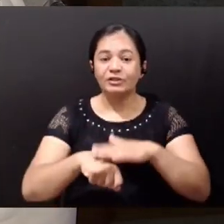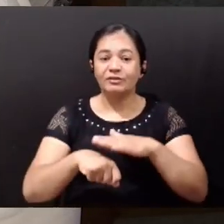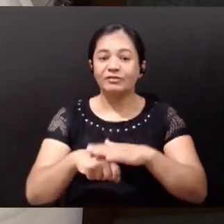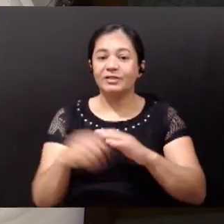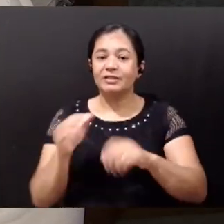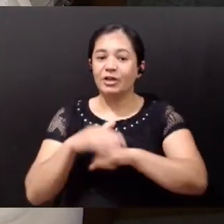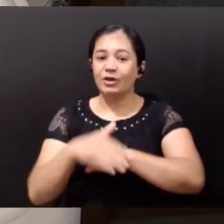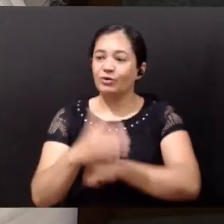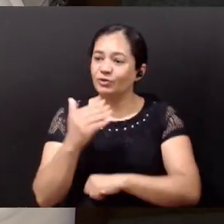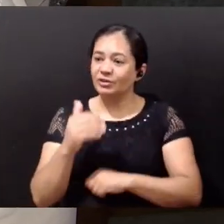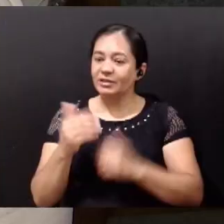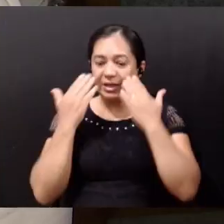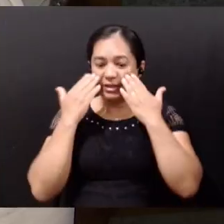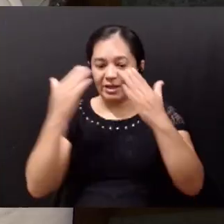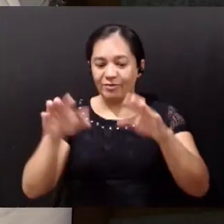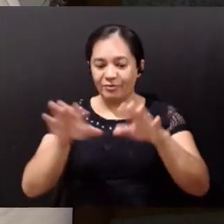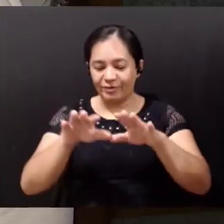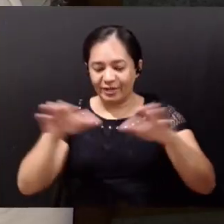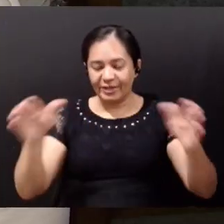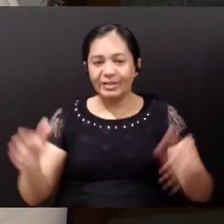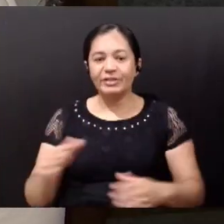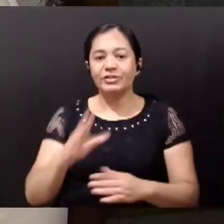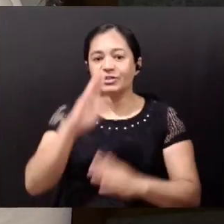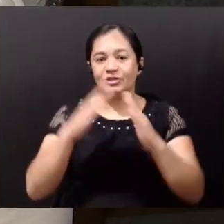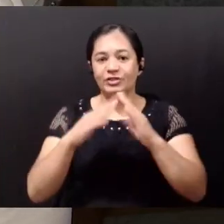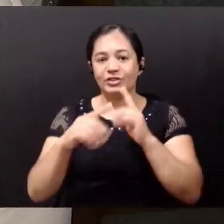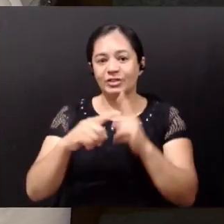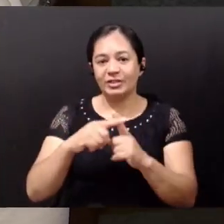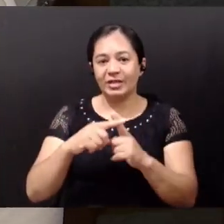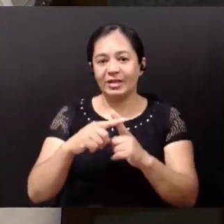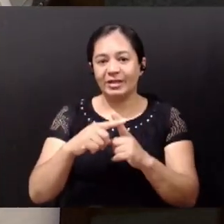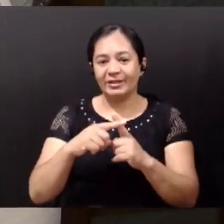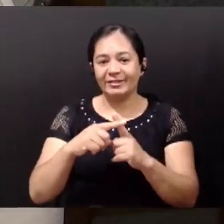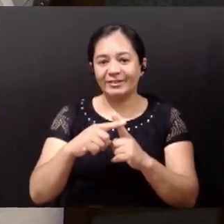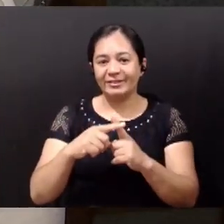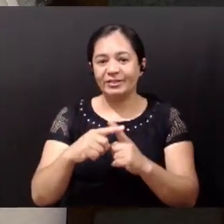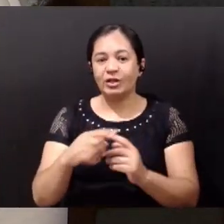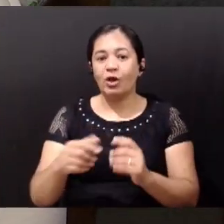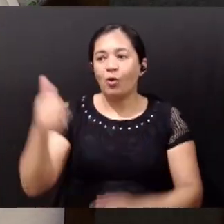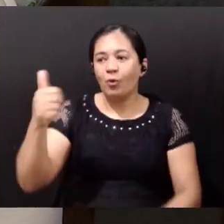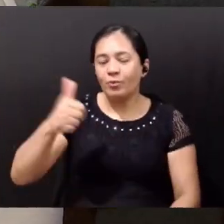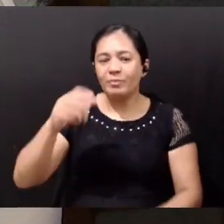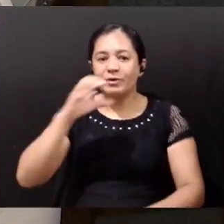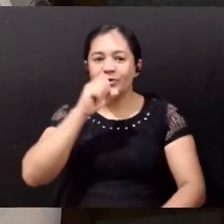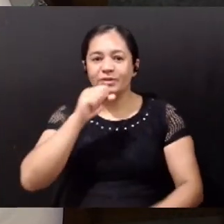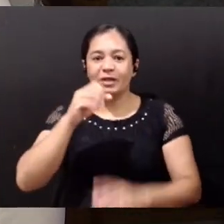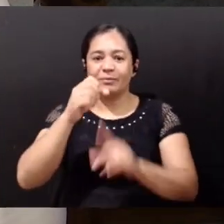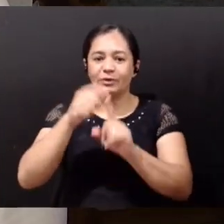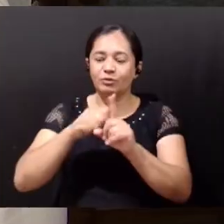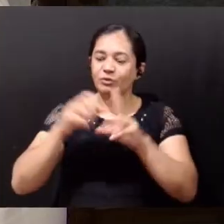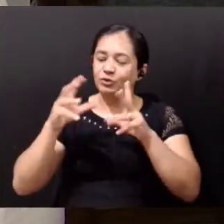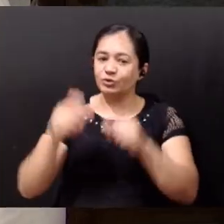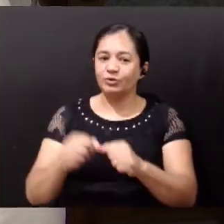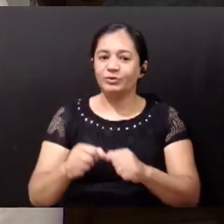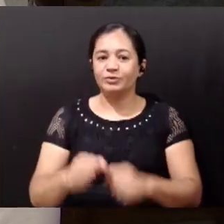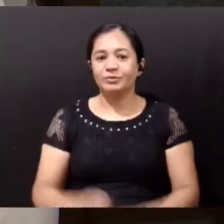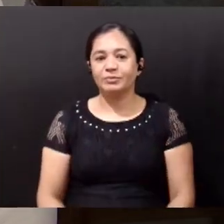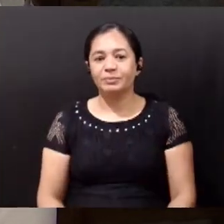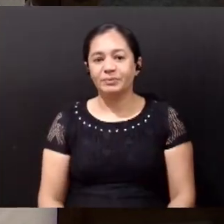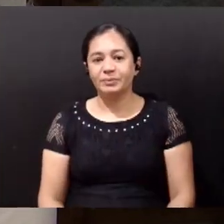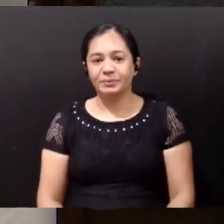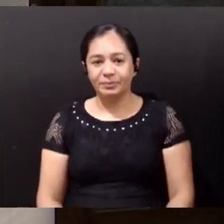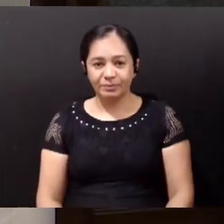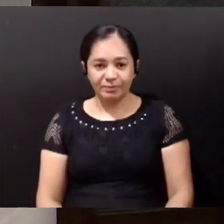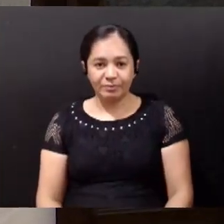catedral. Esse jantar é oferecido uma vez por mês. Todo primeiro sábado do mês a gente oferece o jantar para os moradores de rua. Mas o jantar